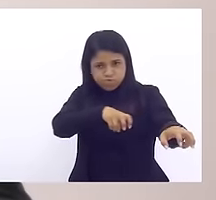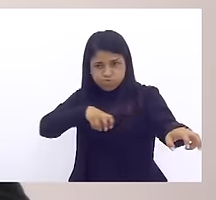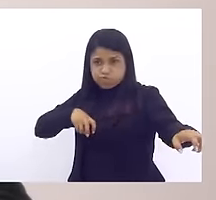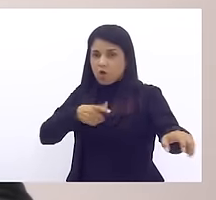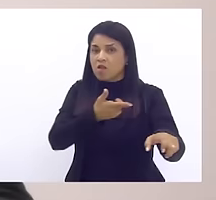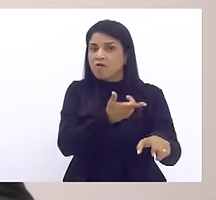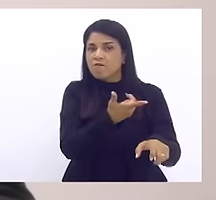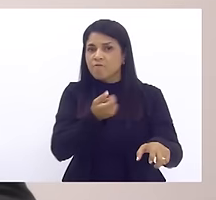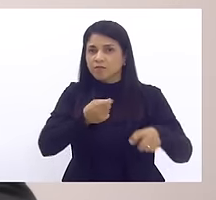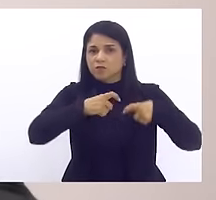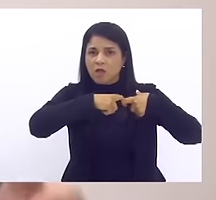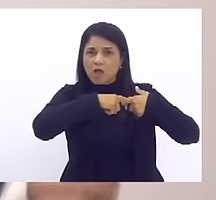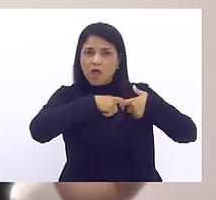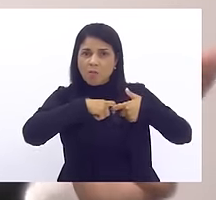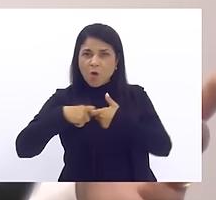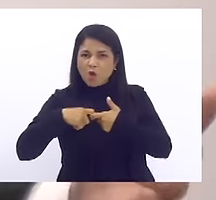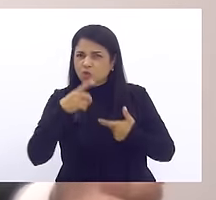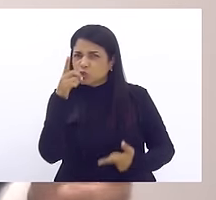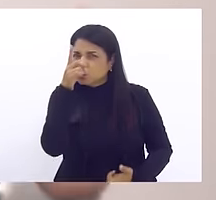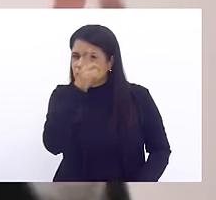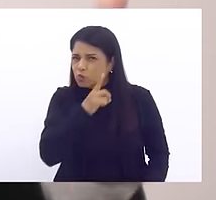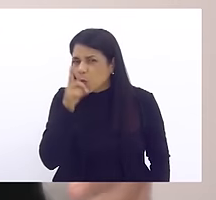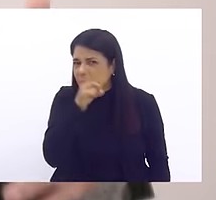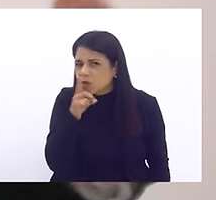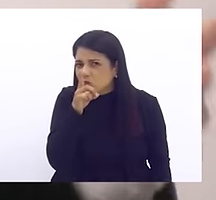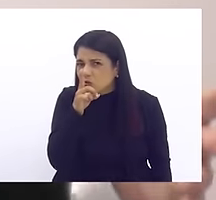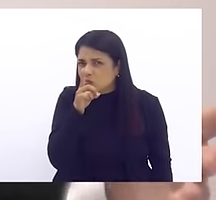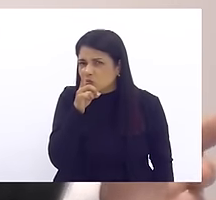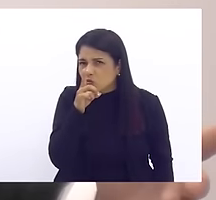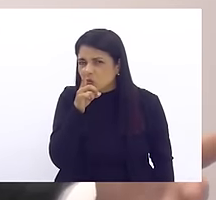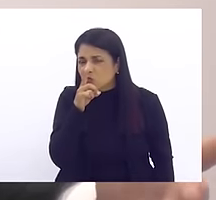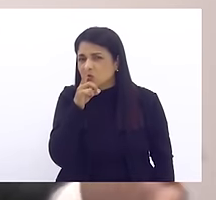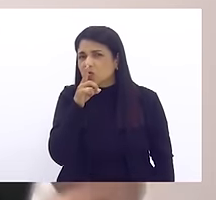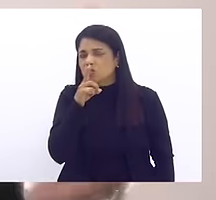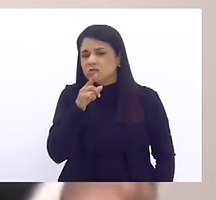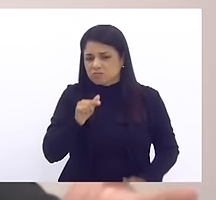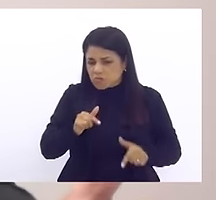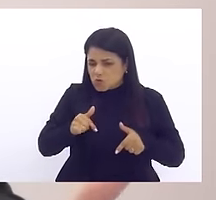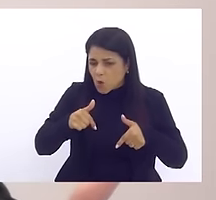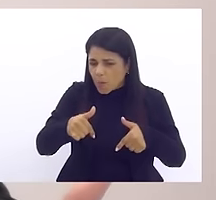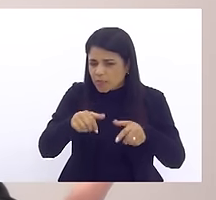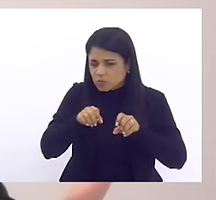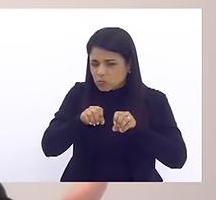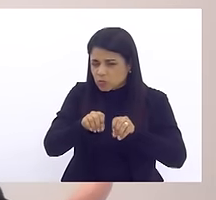domingo para uma operação que deveria ser educativa pedagógica